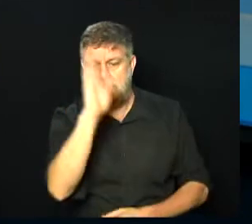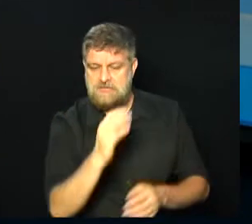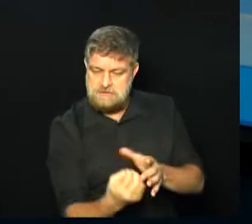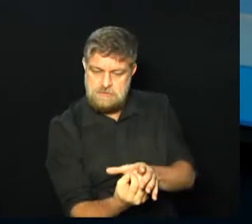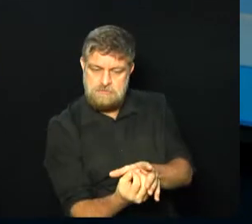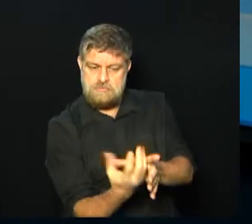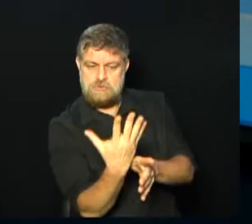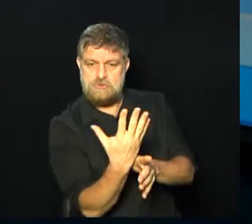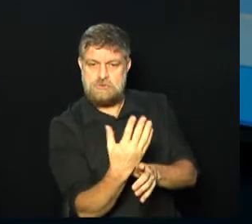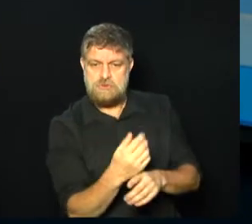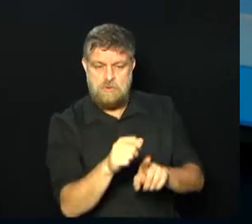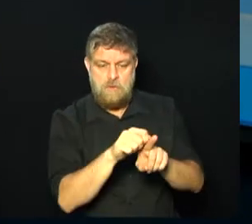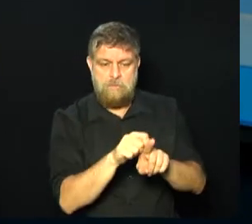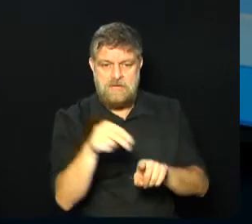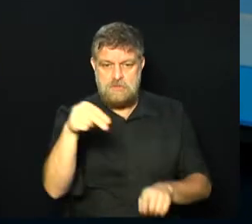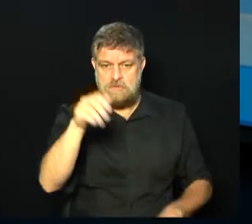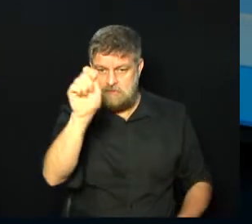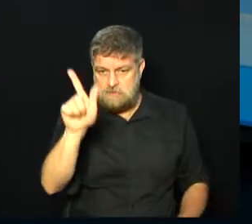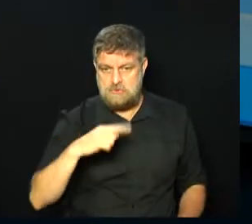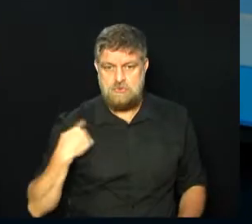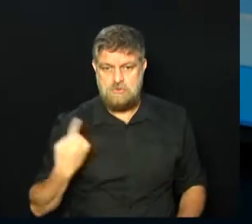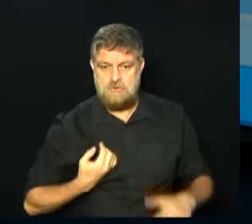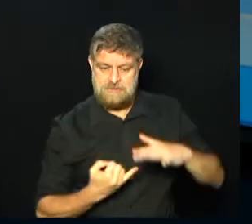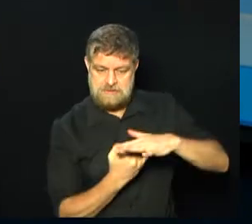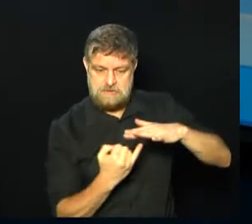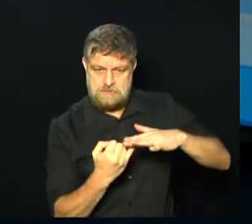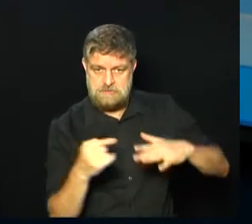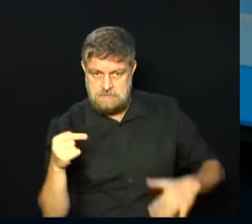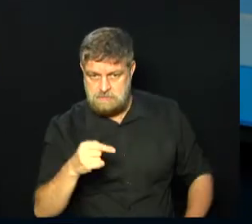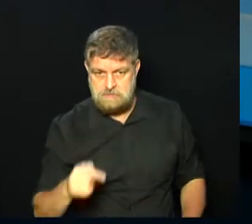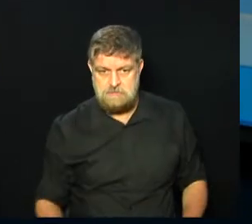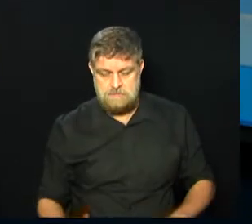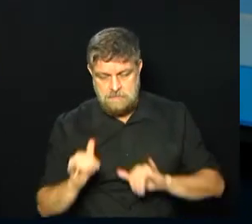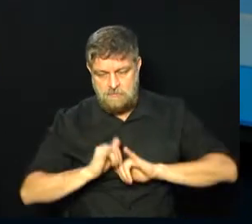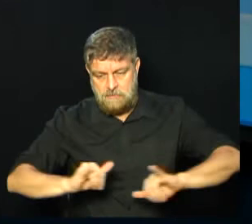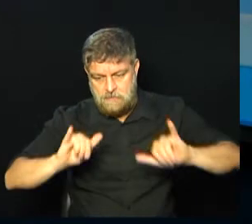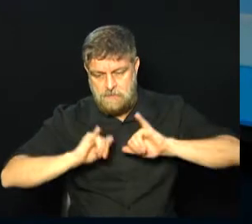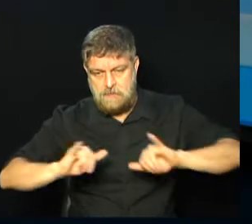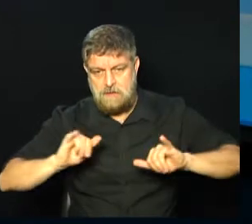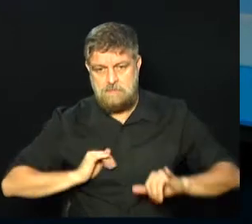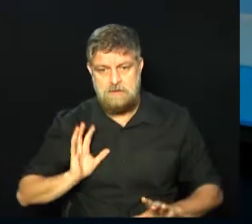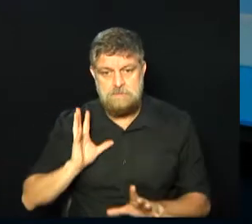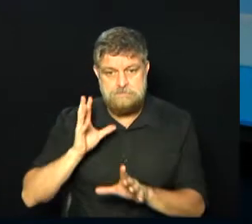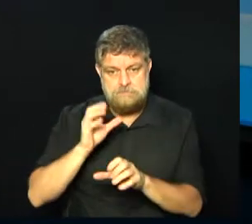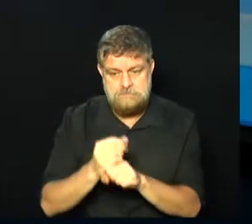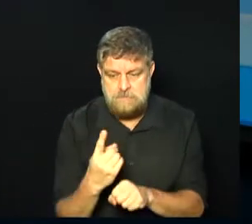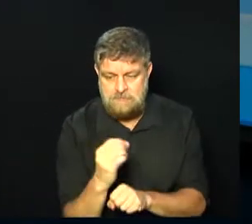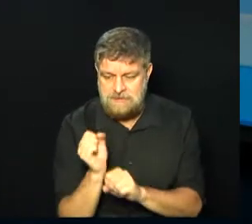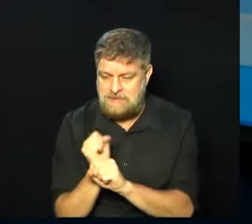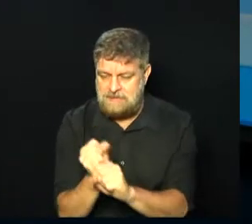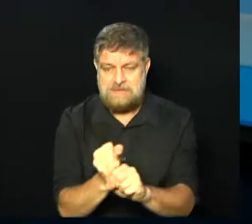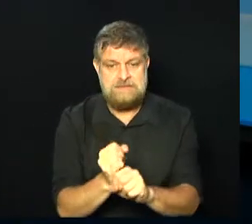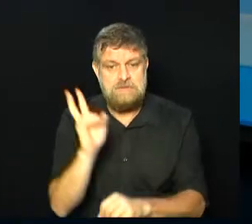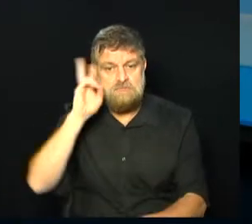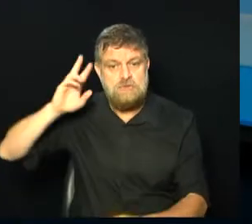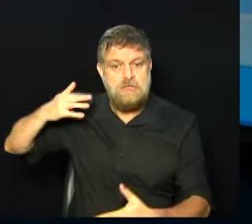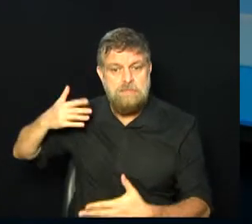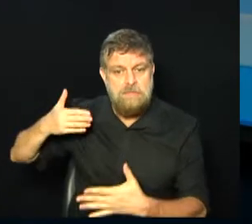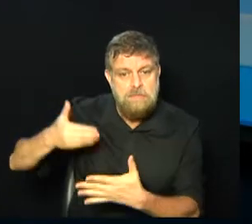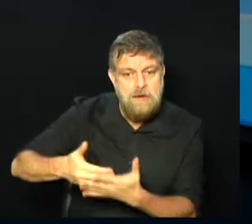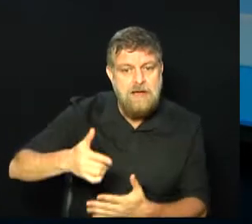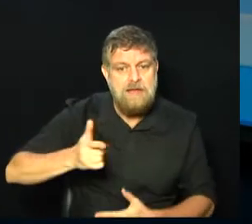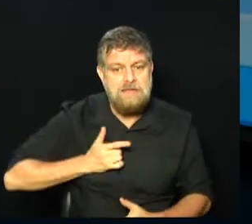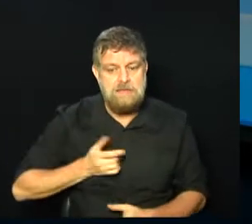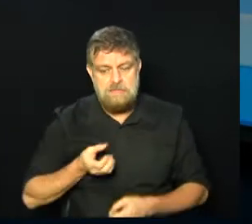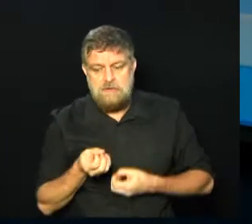país pela nossa instituição. A campanha Novembro Azul completa 10 anos de história. Temos muito